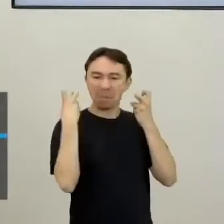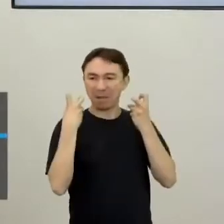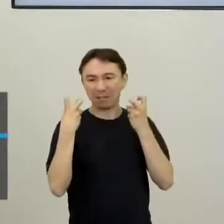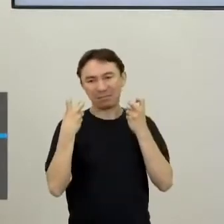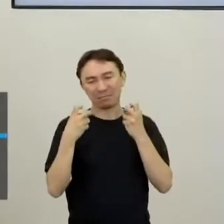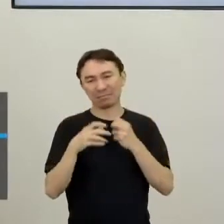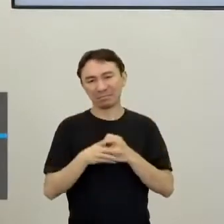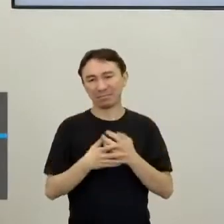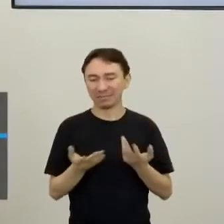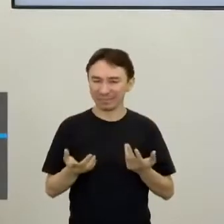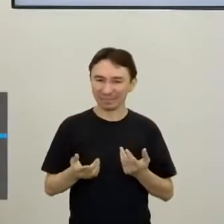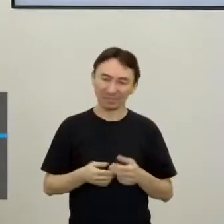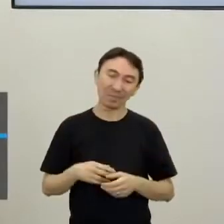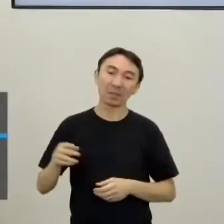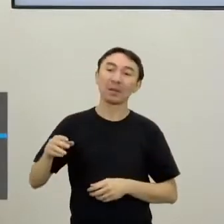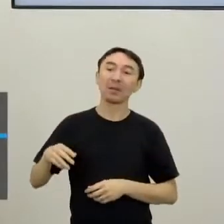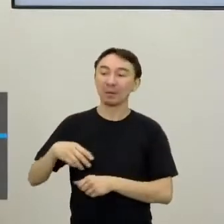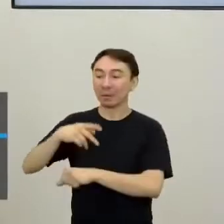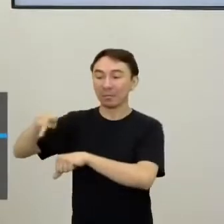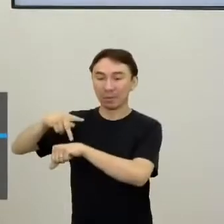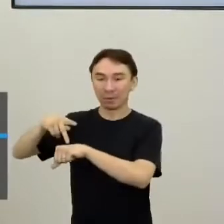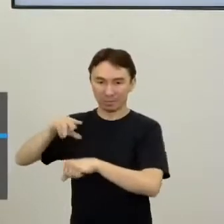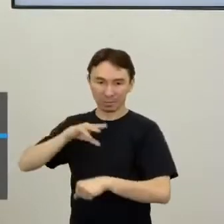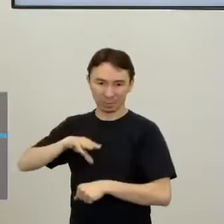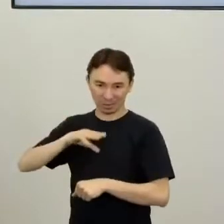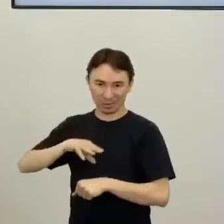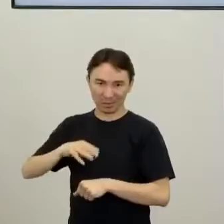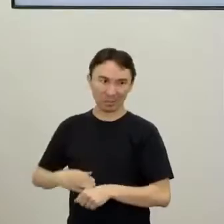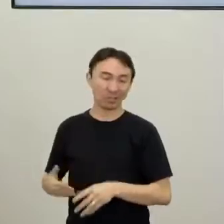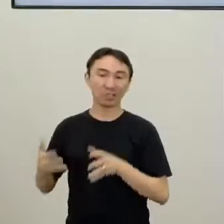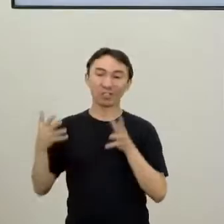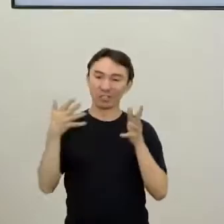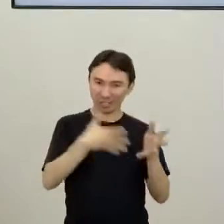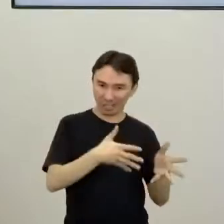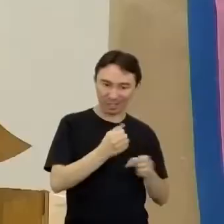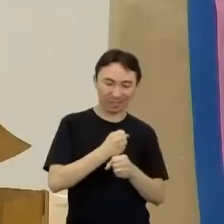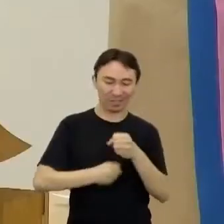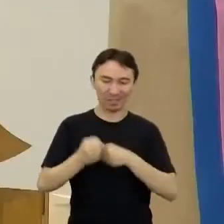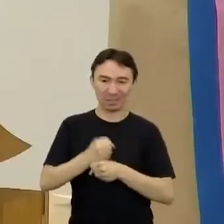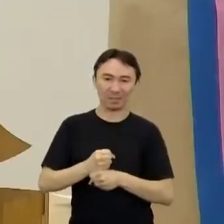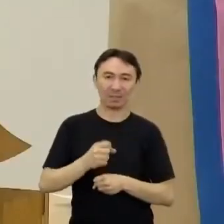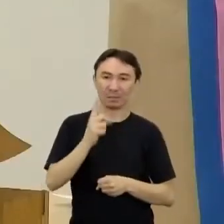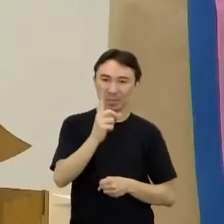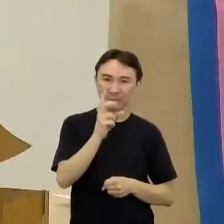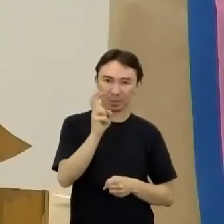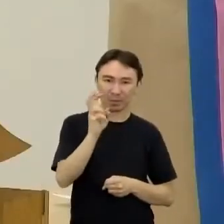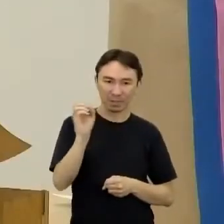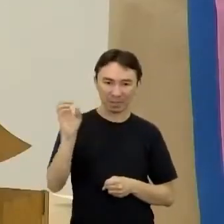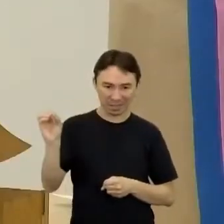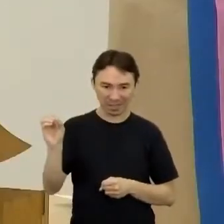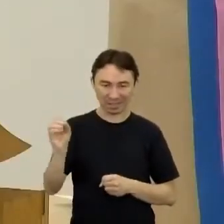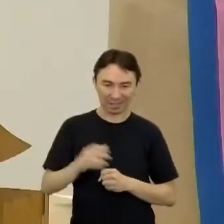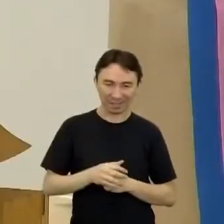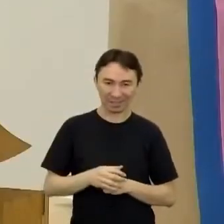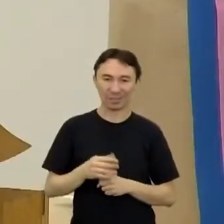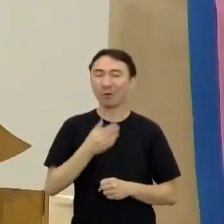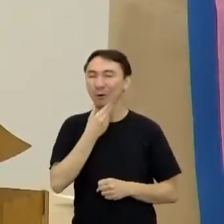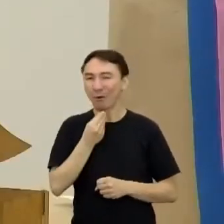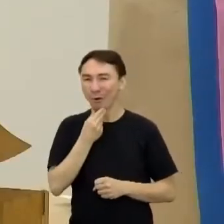que é 1500, nesse descobrimento. Quando Pedro Álvares Cabral chega, eles chegam com aquele